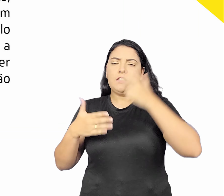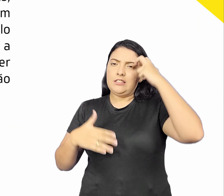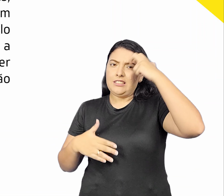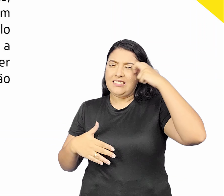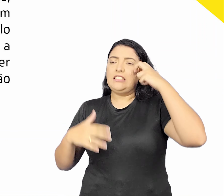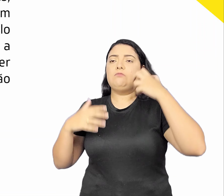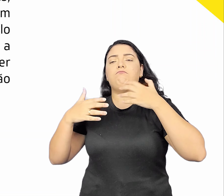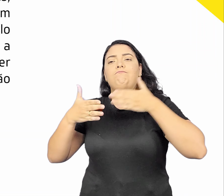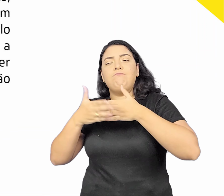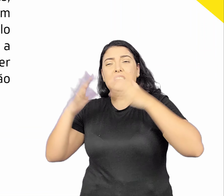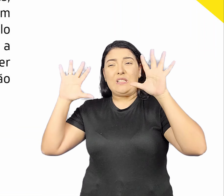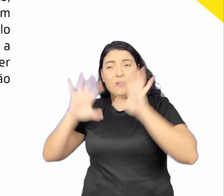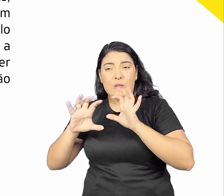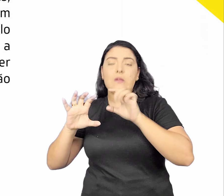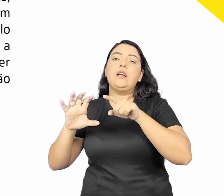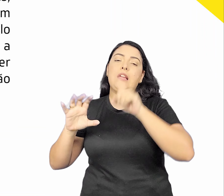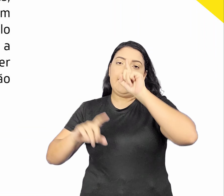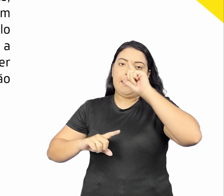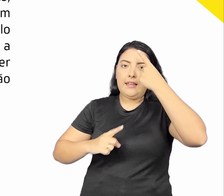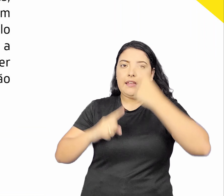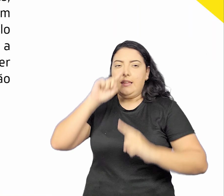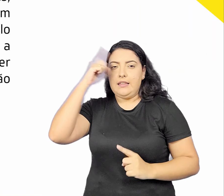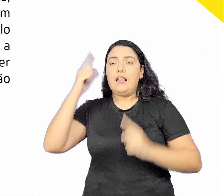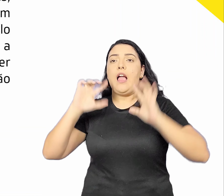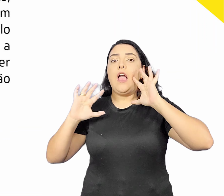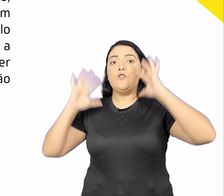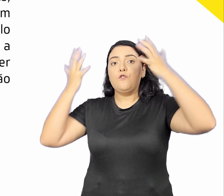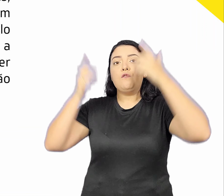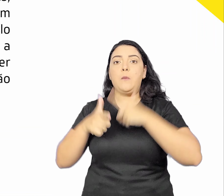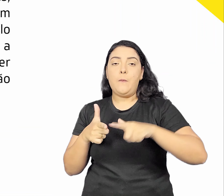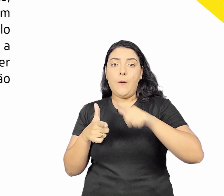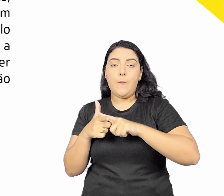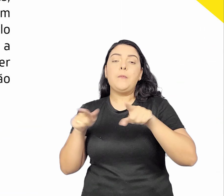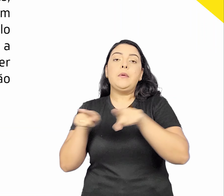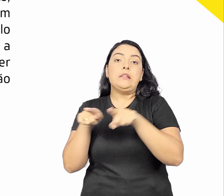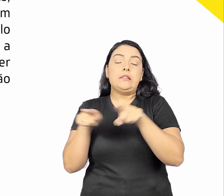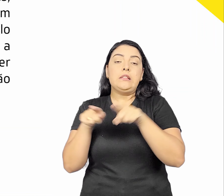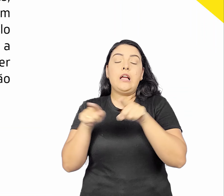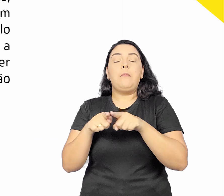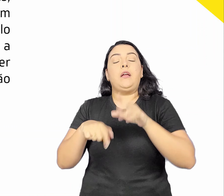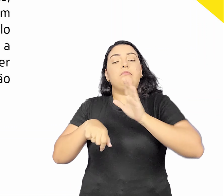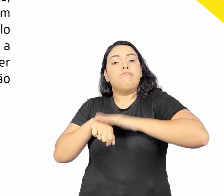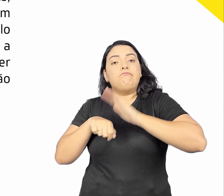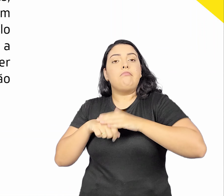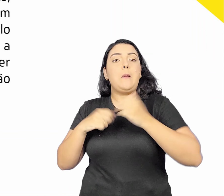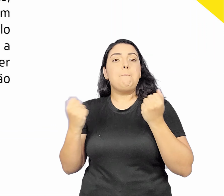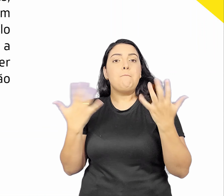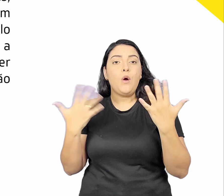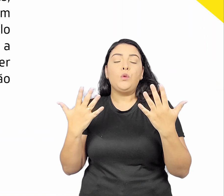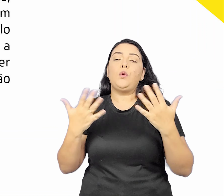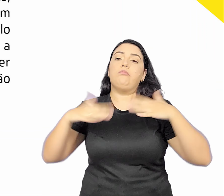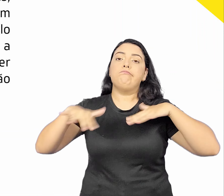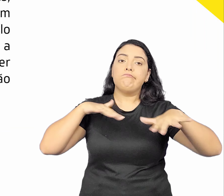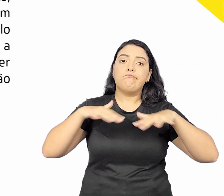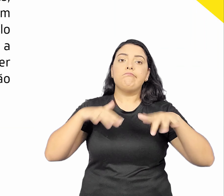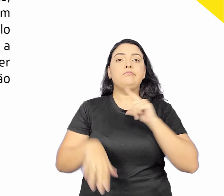raciocínio De compreensão de ideias Resolução de problemas E também habilidades cognitivas e motoras